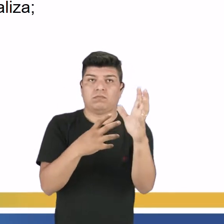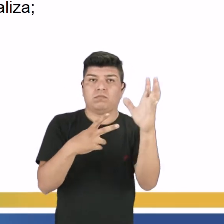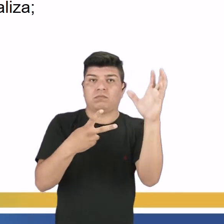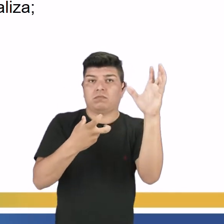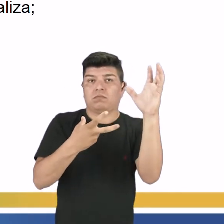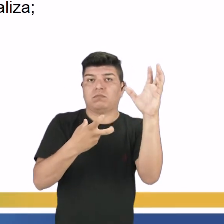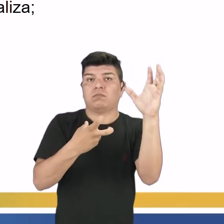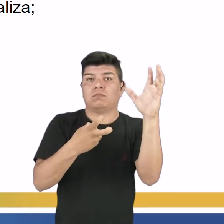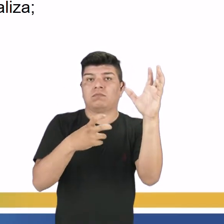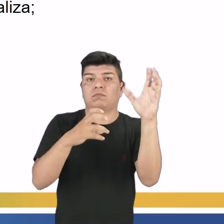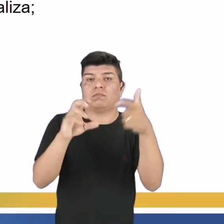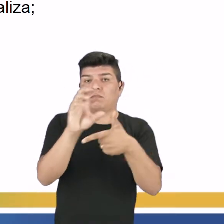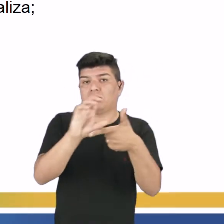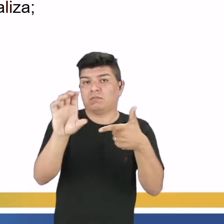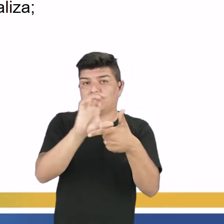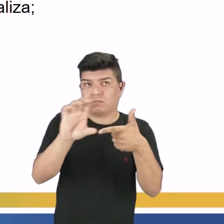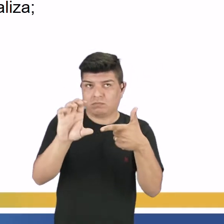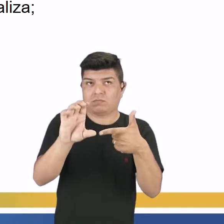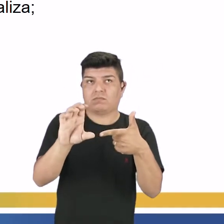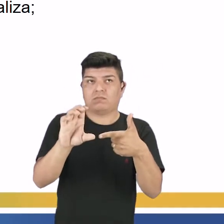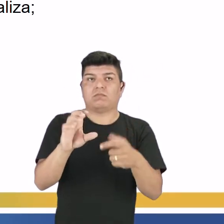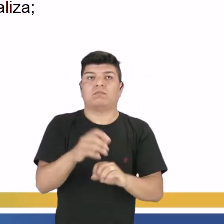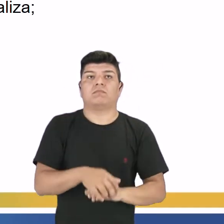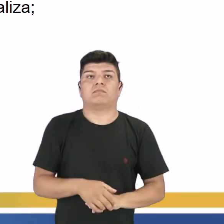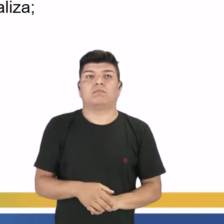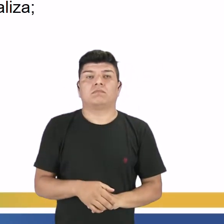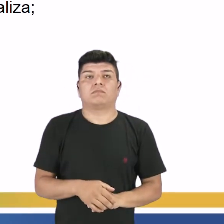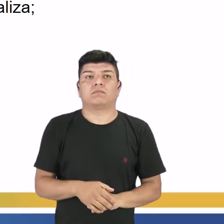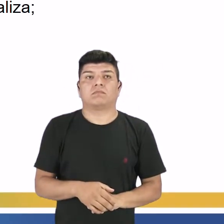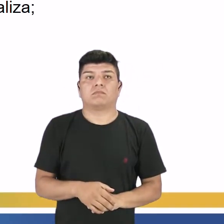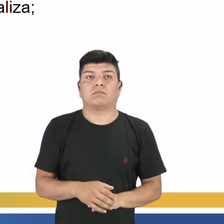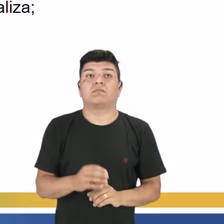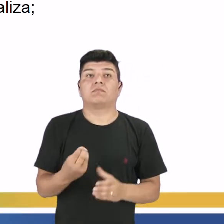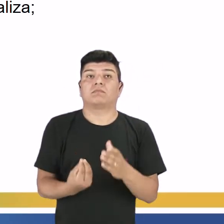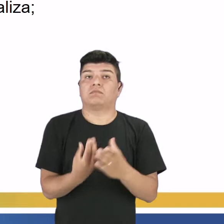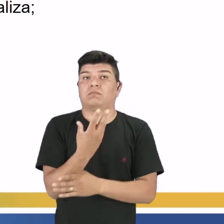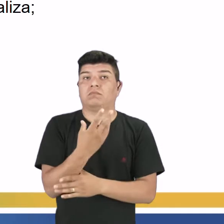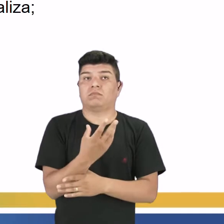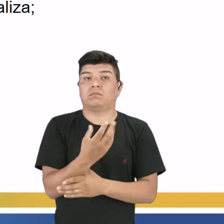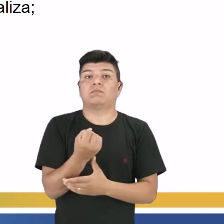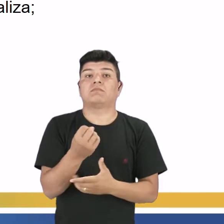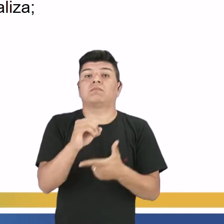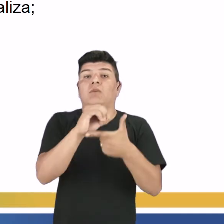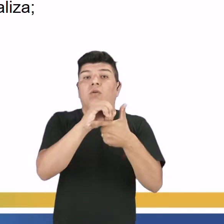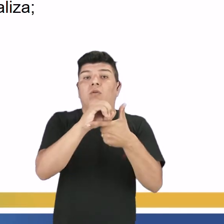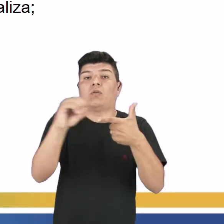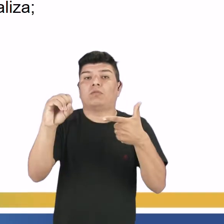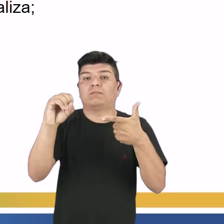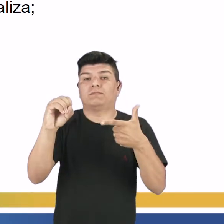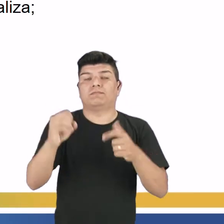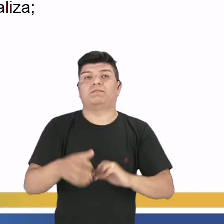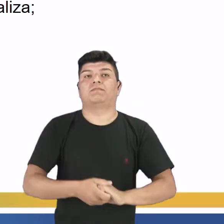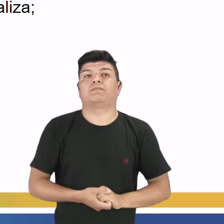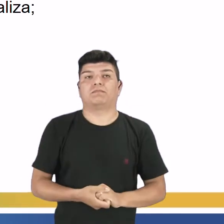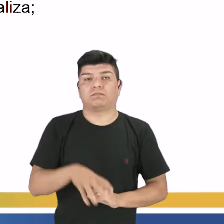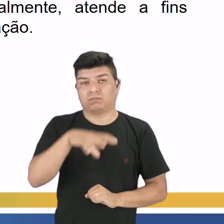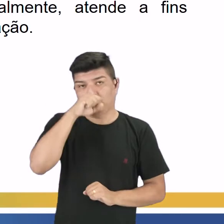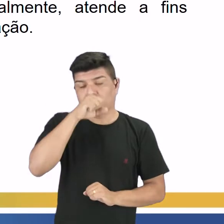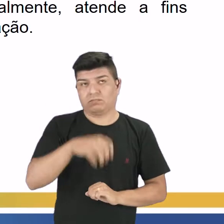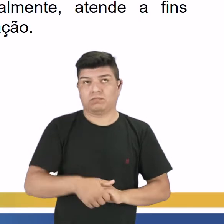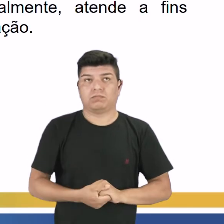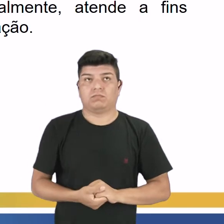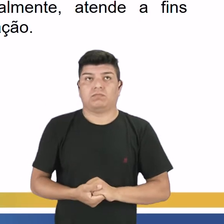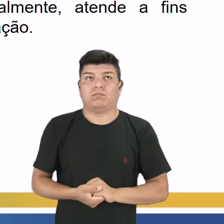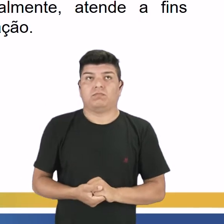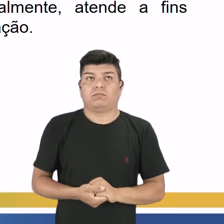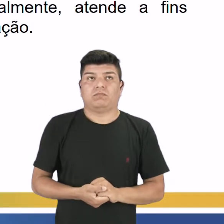através do CO2. Vamos lá. E produção, tá, de oxigênio. Vamos lá.